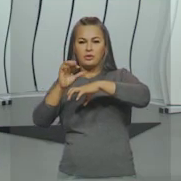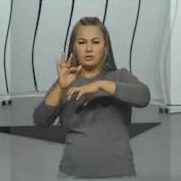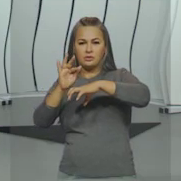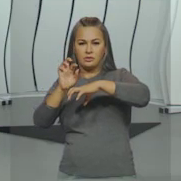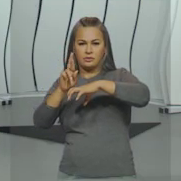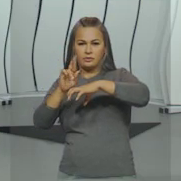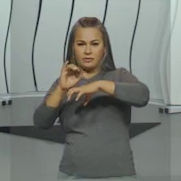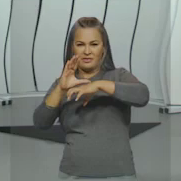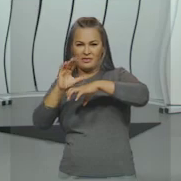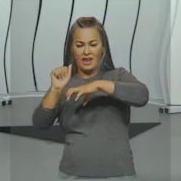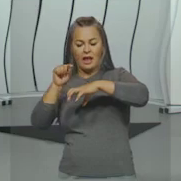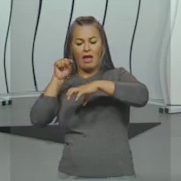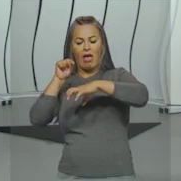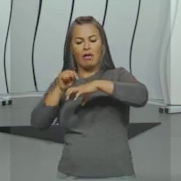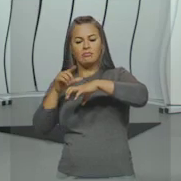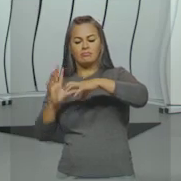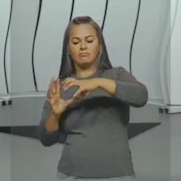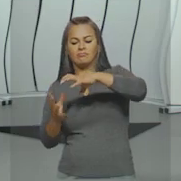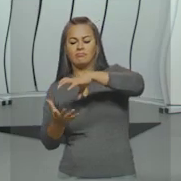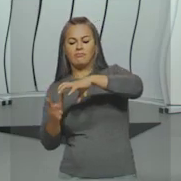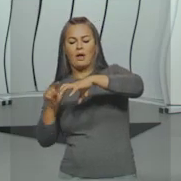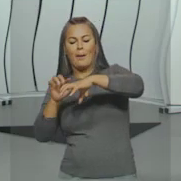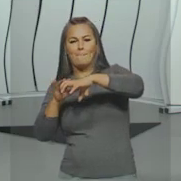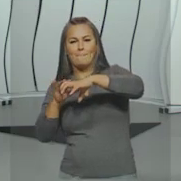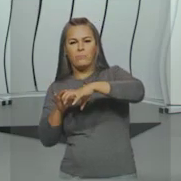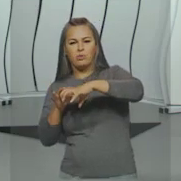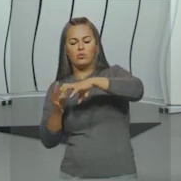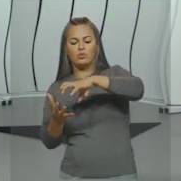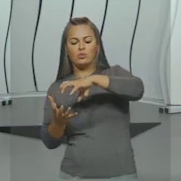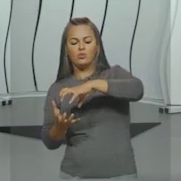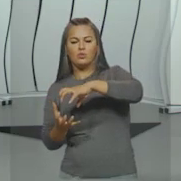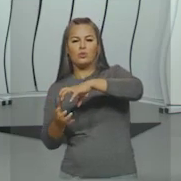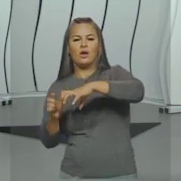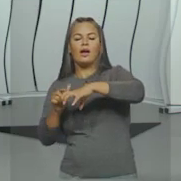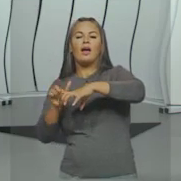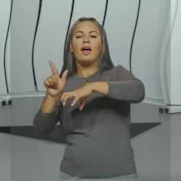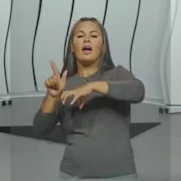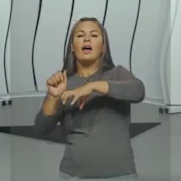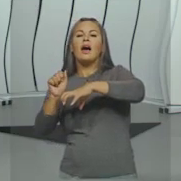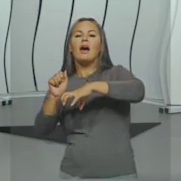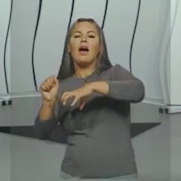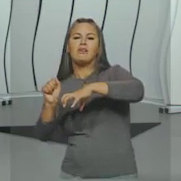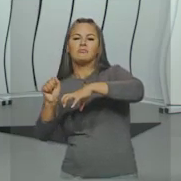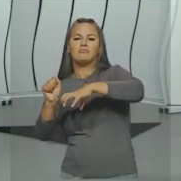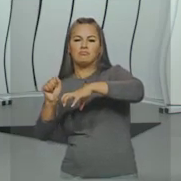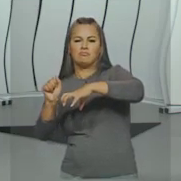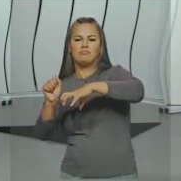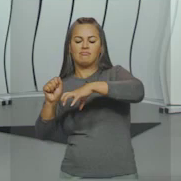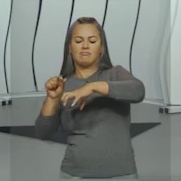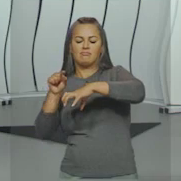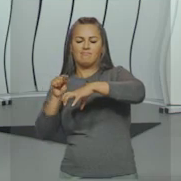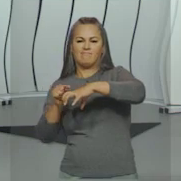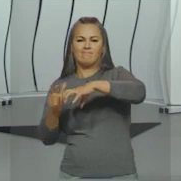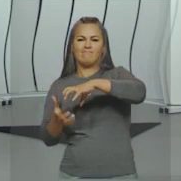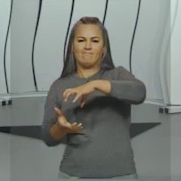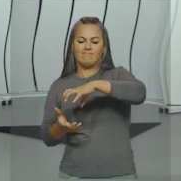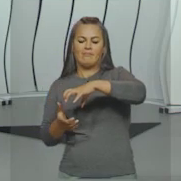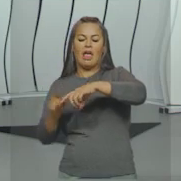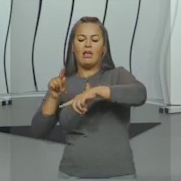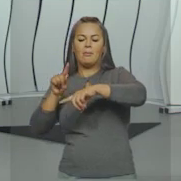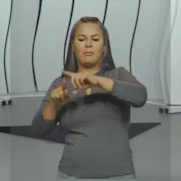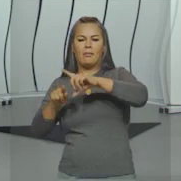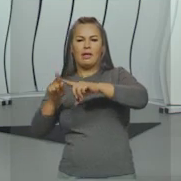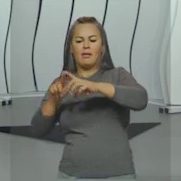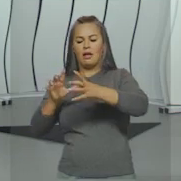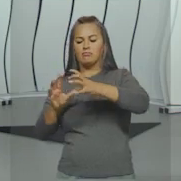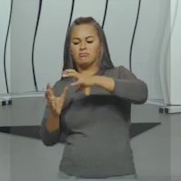pela atmosfera, e a atmosfera é formada pelos gases. Os gases, eles são matéria, né? Eles